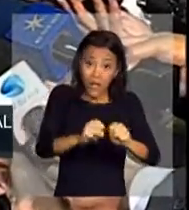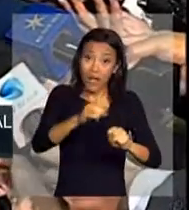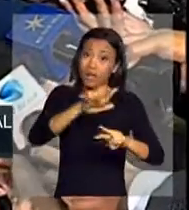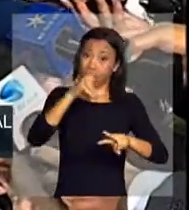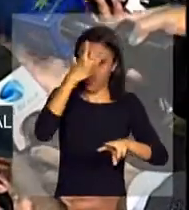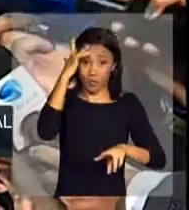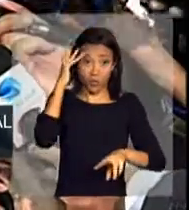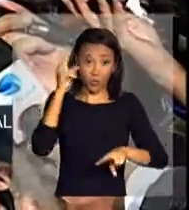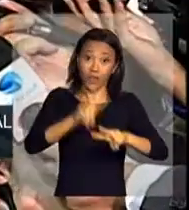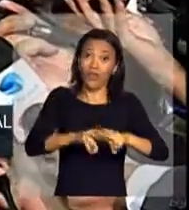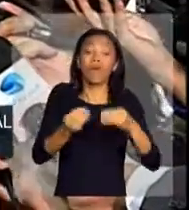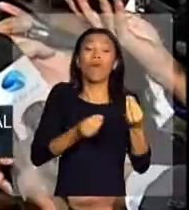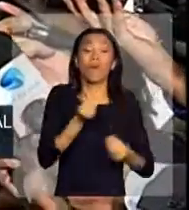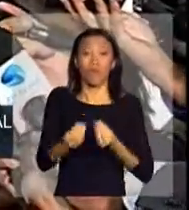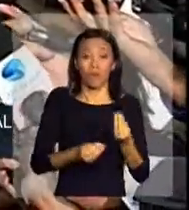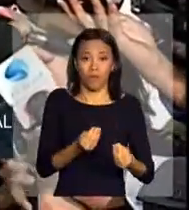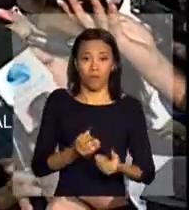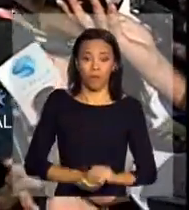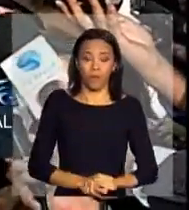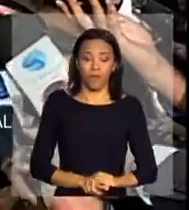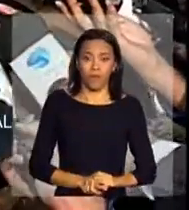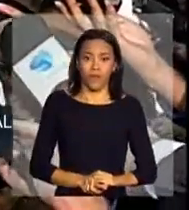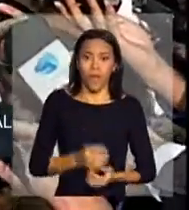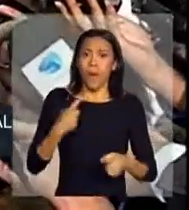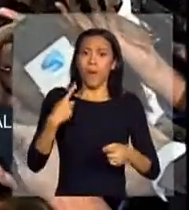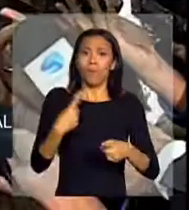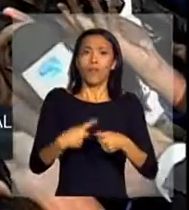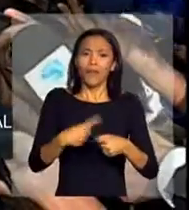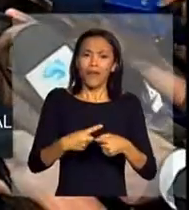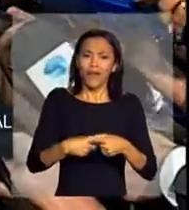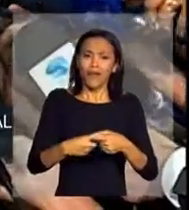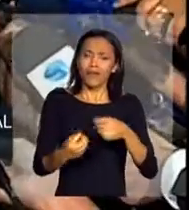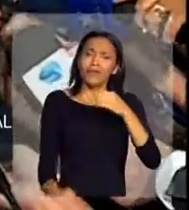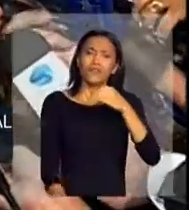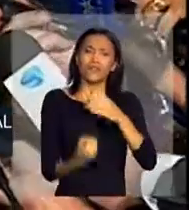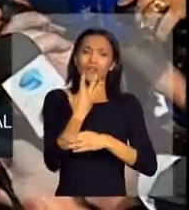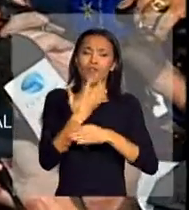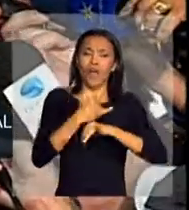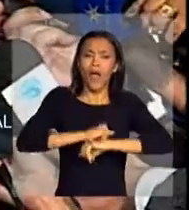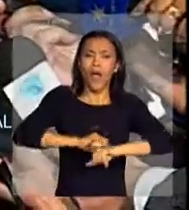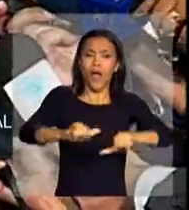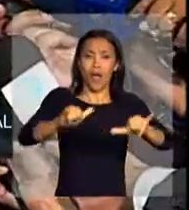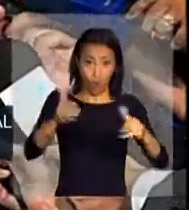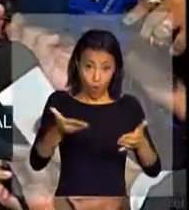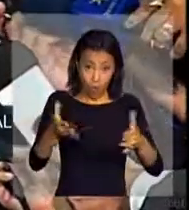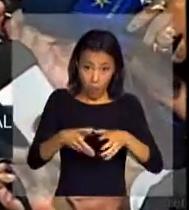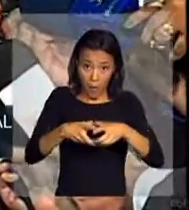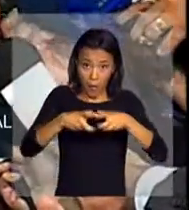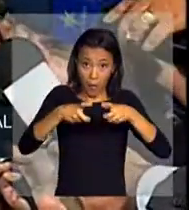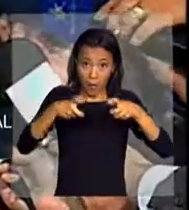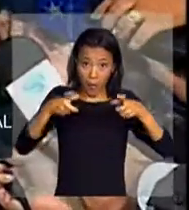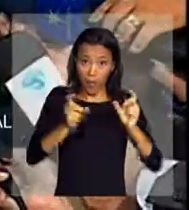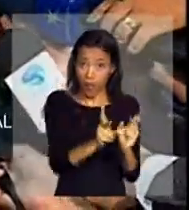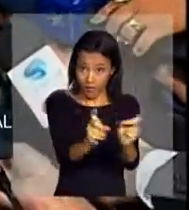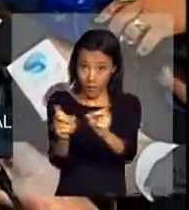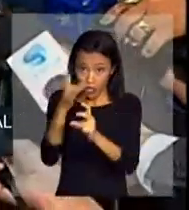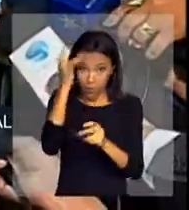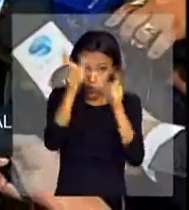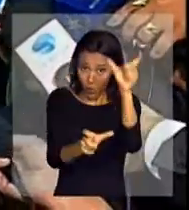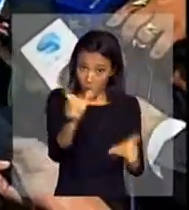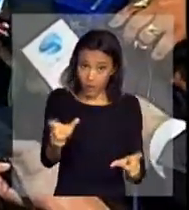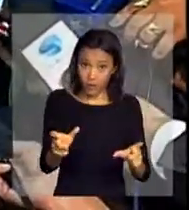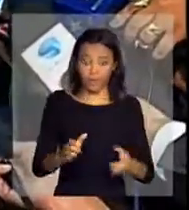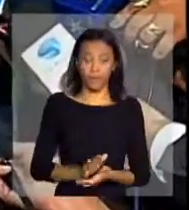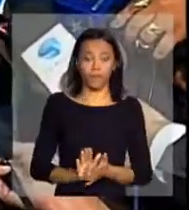contra seres humanos. Por que lançar o plano neste momento? Por que lançar o plano neste momento, ministro? Houve um aumento no tráfico de pessoas? Veja, na medida em que se